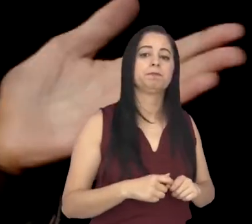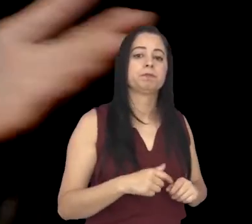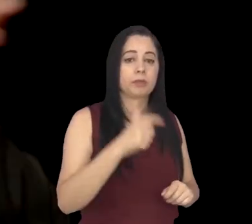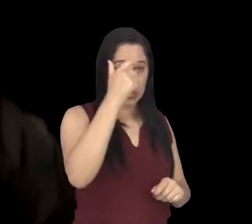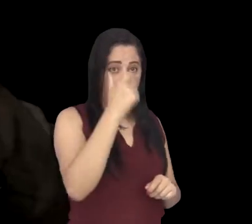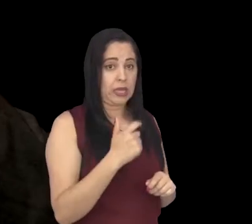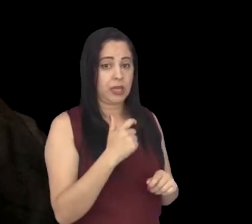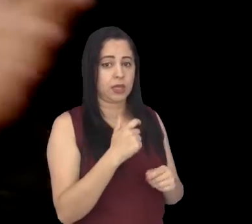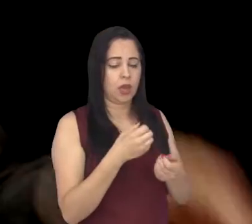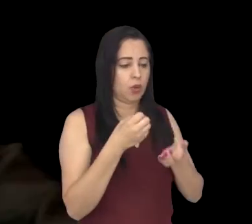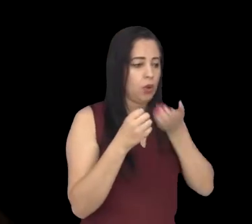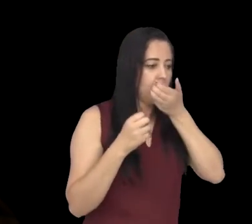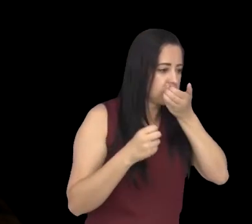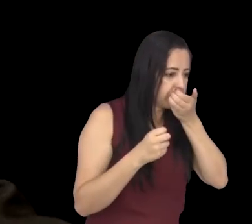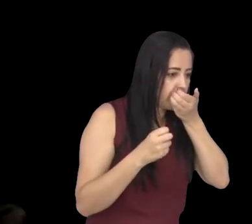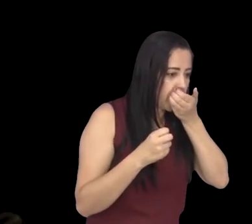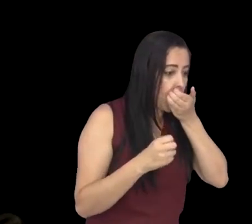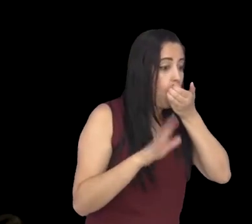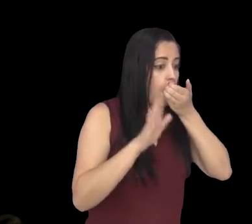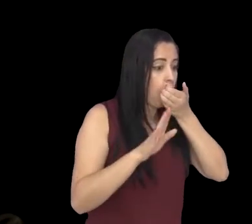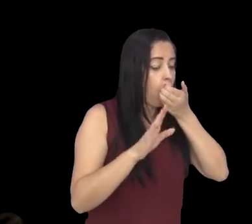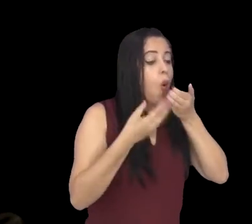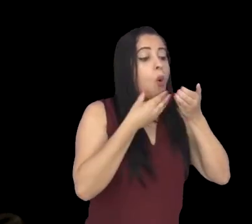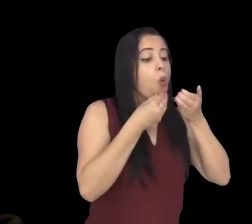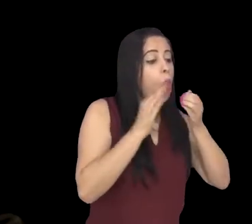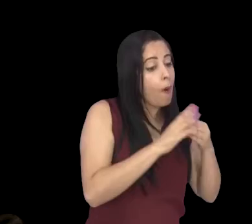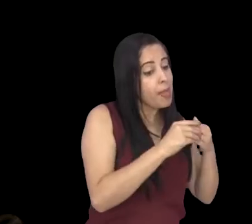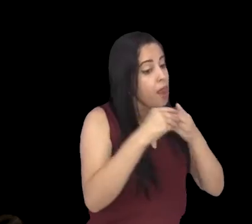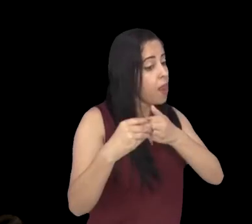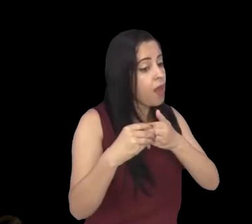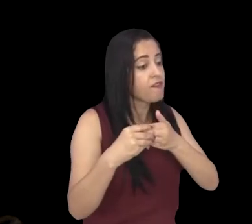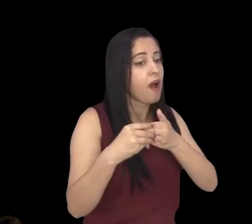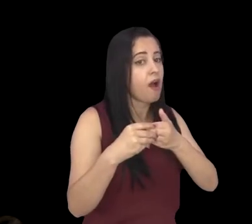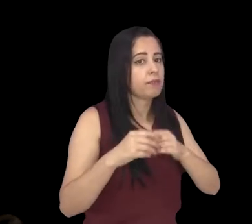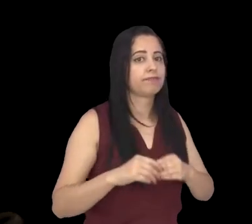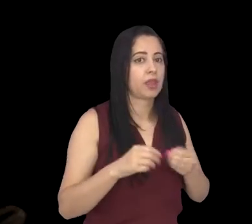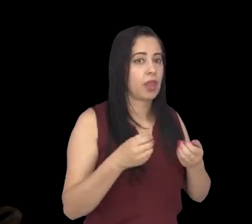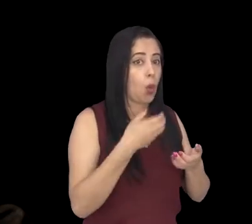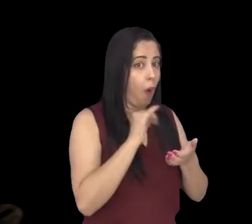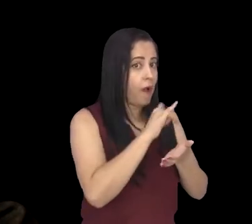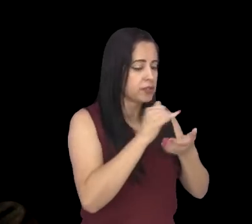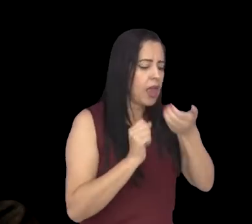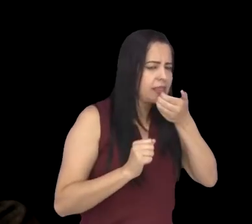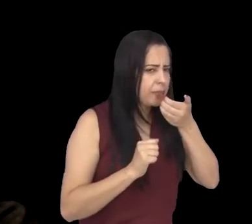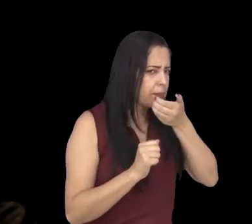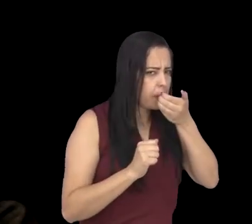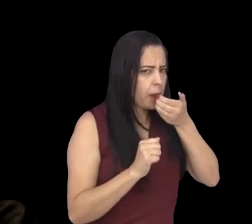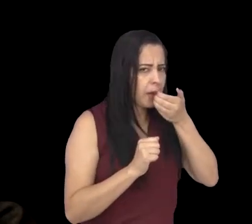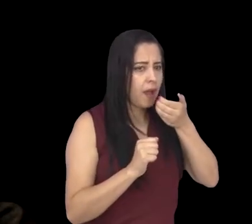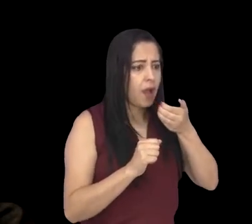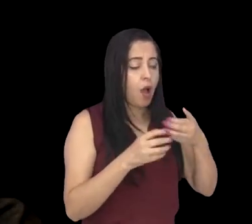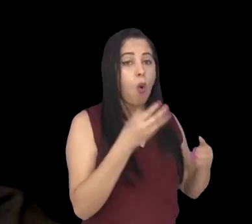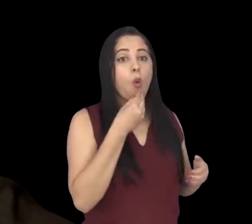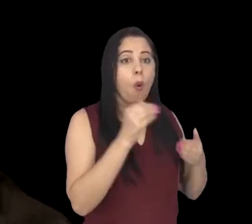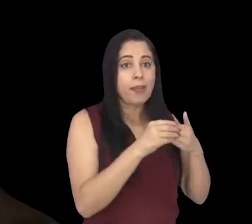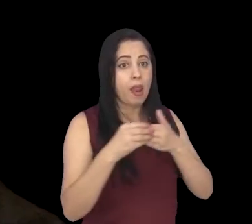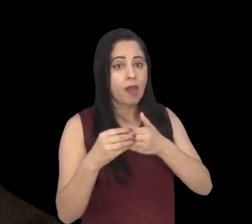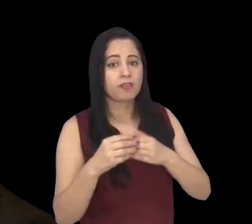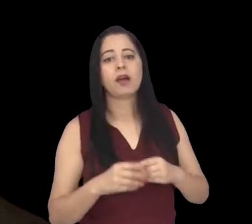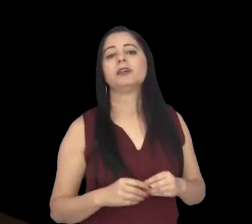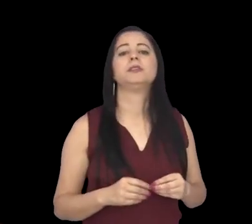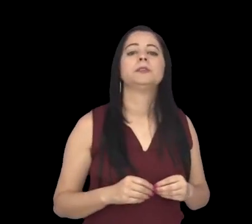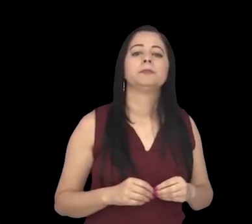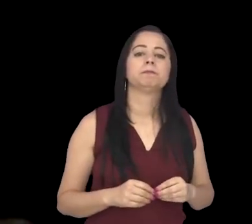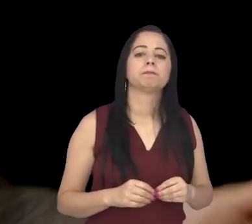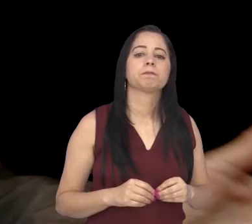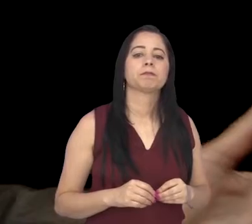sapato, alô, Rio, vai chegar o maestro cheio. Aí revelaram, quando não dava para ver o vídeo, dava para escutar minha